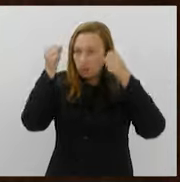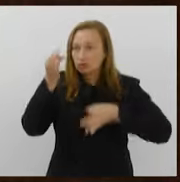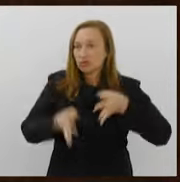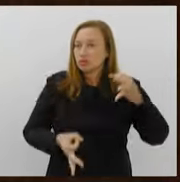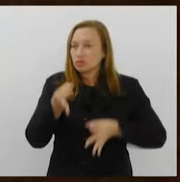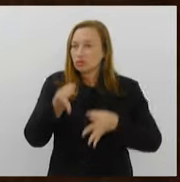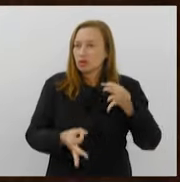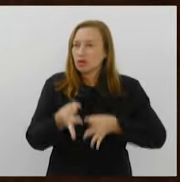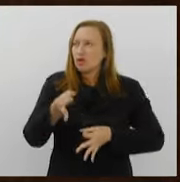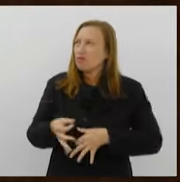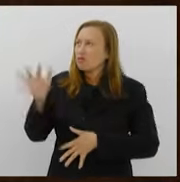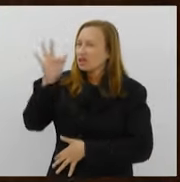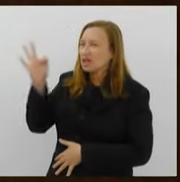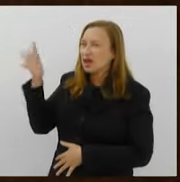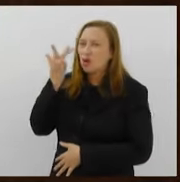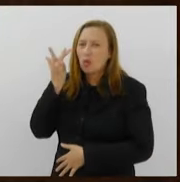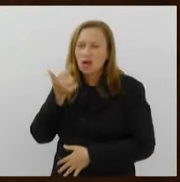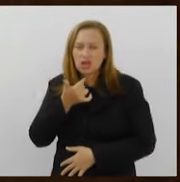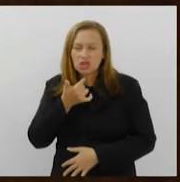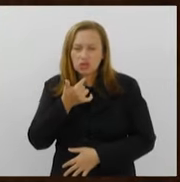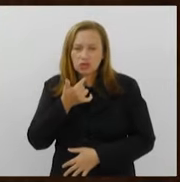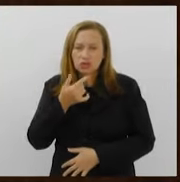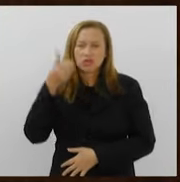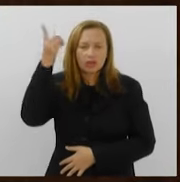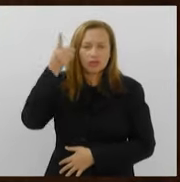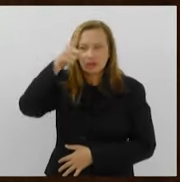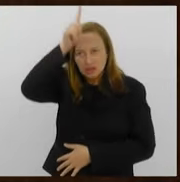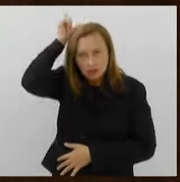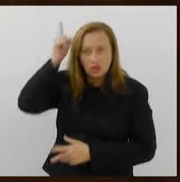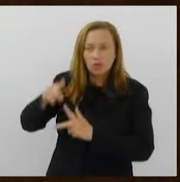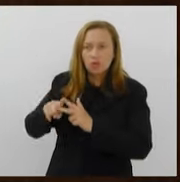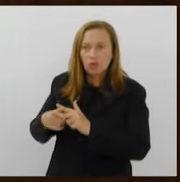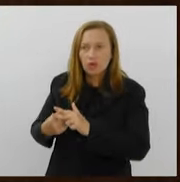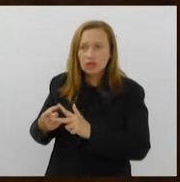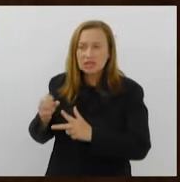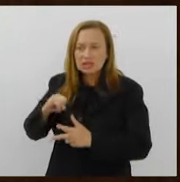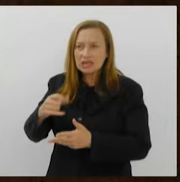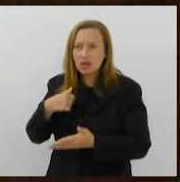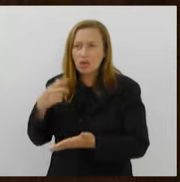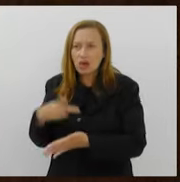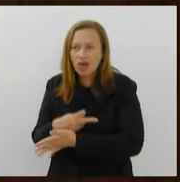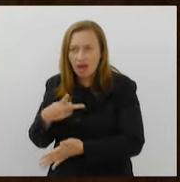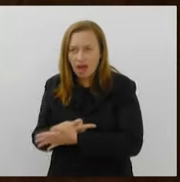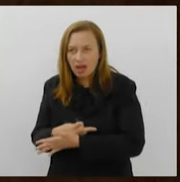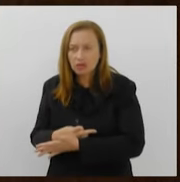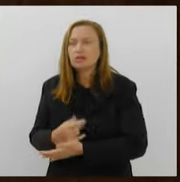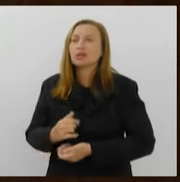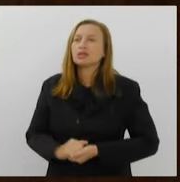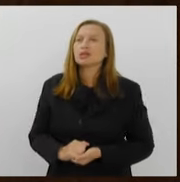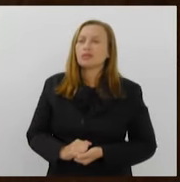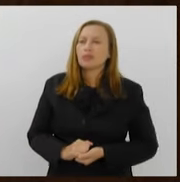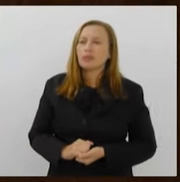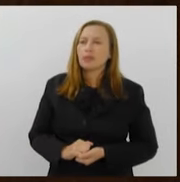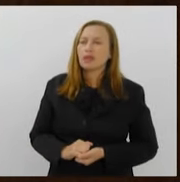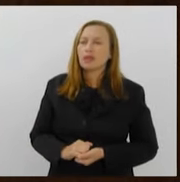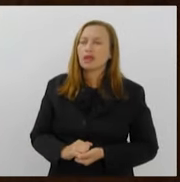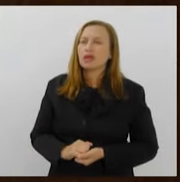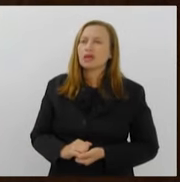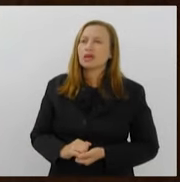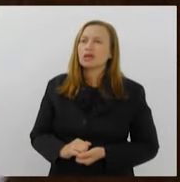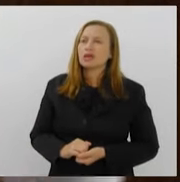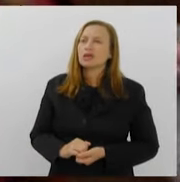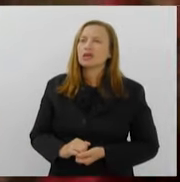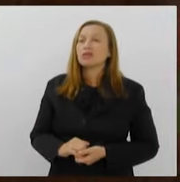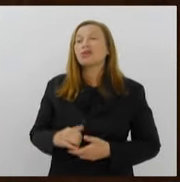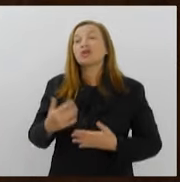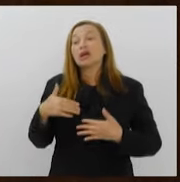se eu tiver errado, o deputado doutor Luiz Paulo me corrija, o deputado André, que está sob júdice isso.